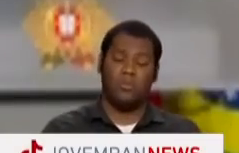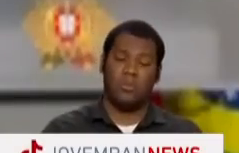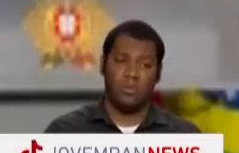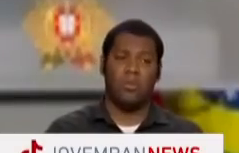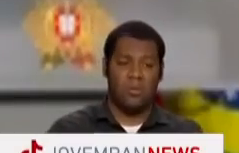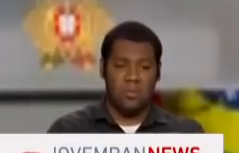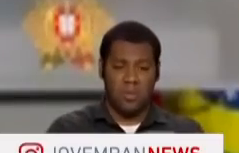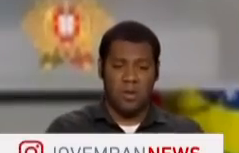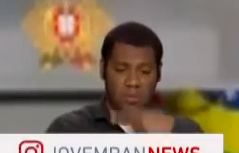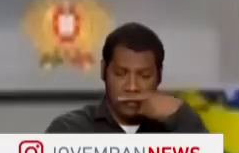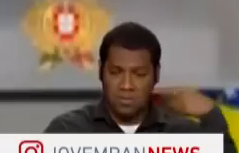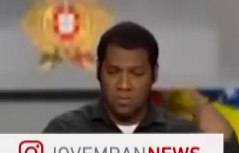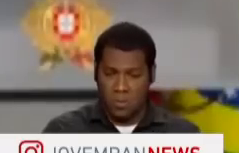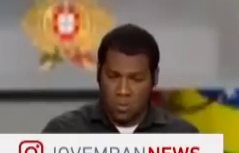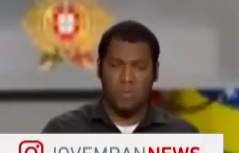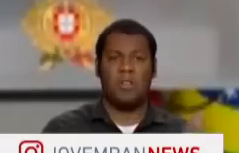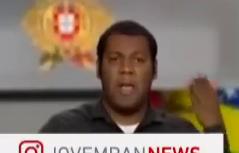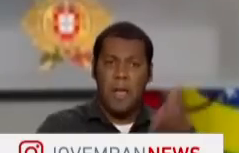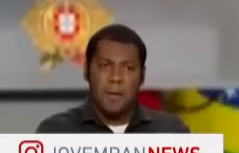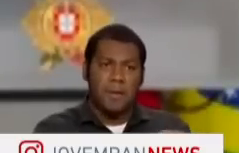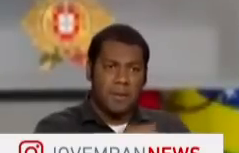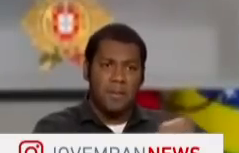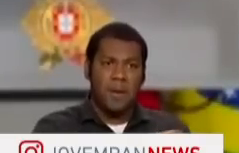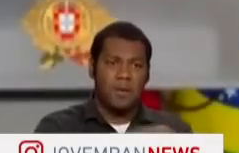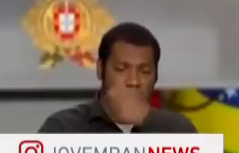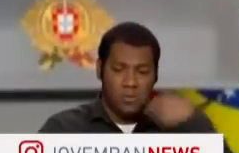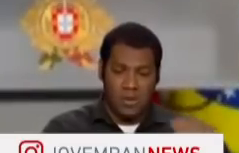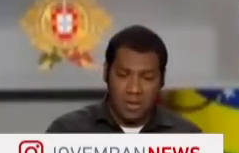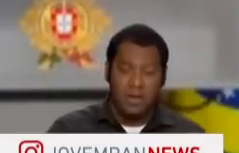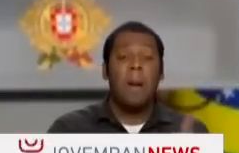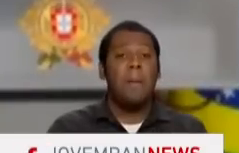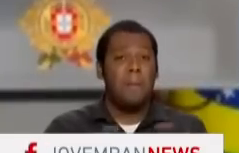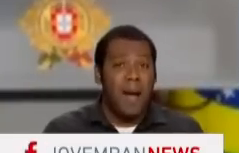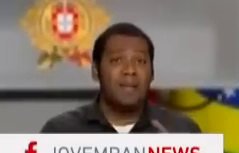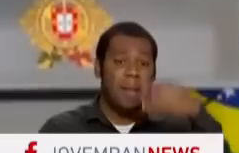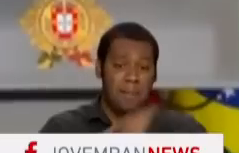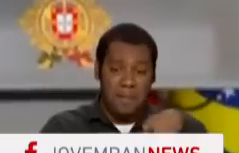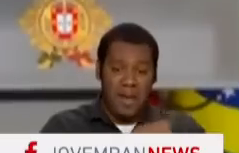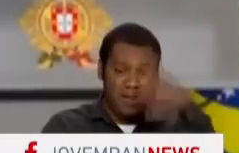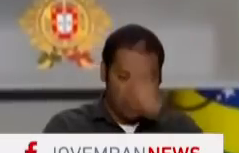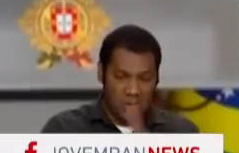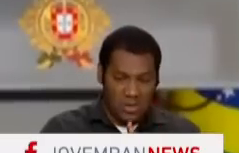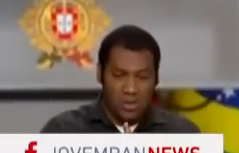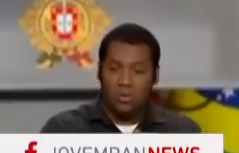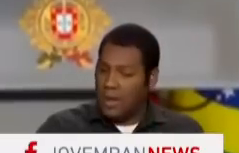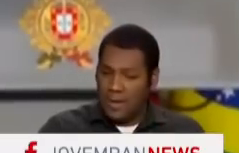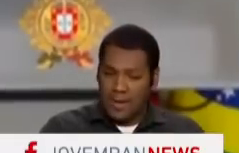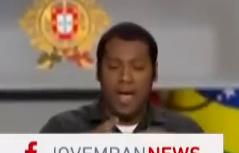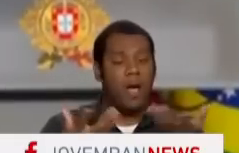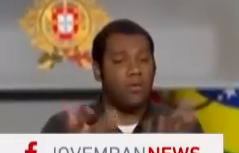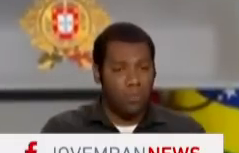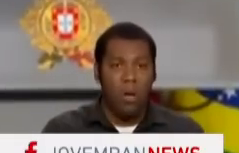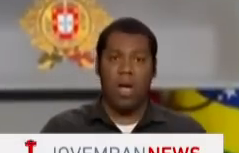pessoal que estava lá no início da guerra da Ucrânia. Foi exatamente esse avião que foi utilizado. Lula participa também